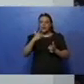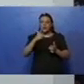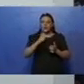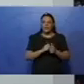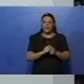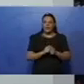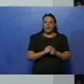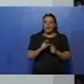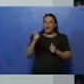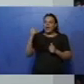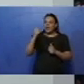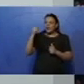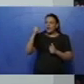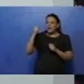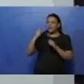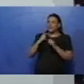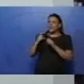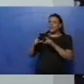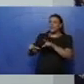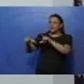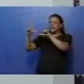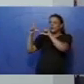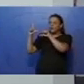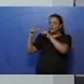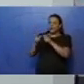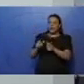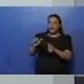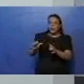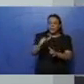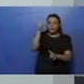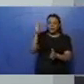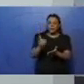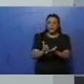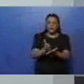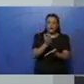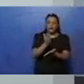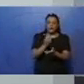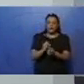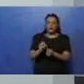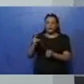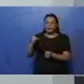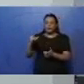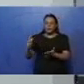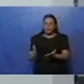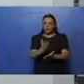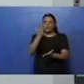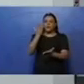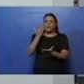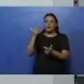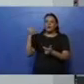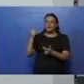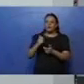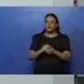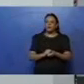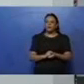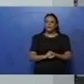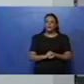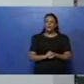uma manchete, né, título, chamada, capa, primeira página, aqui a segunda página.